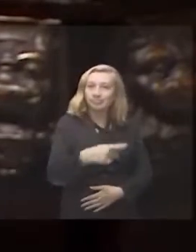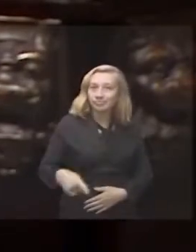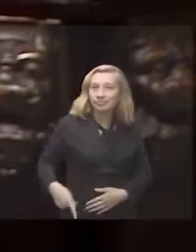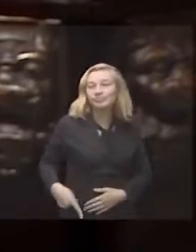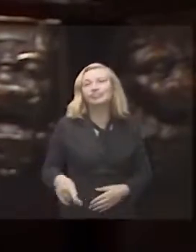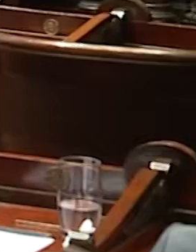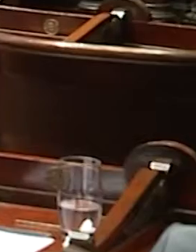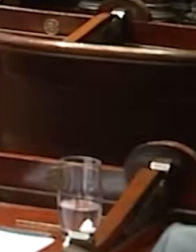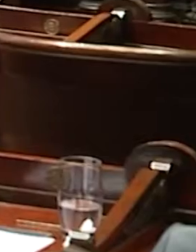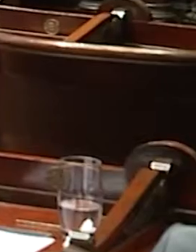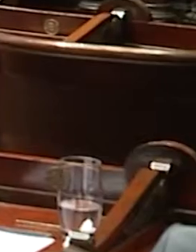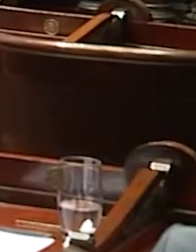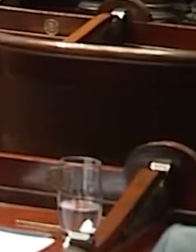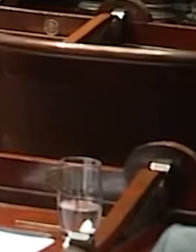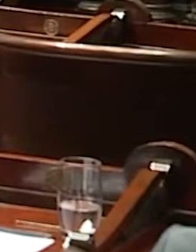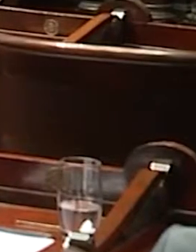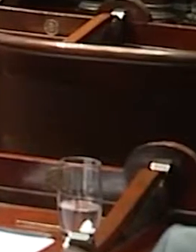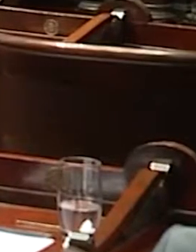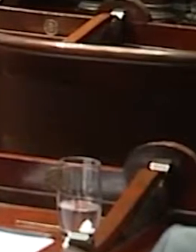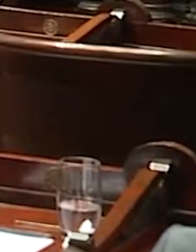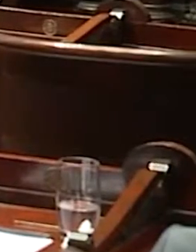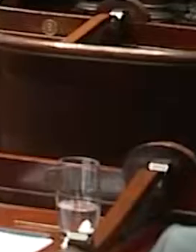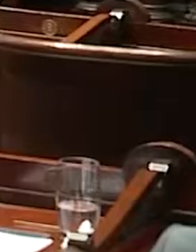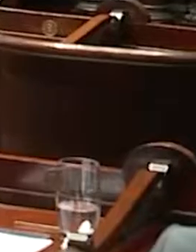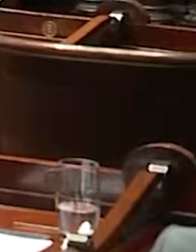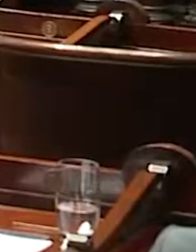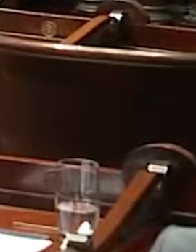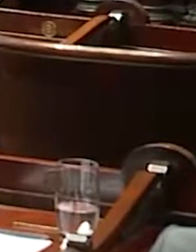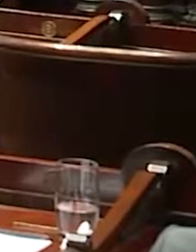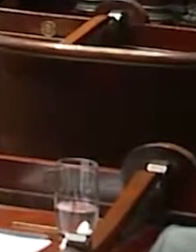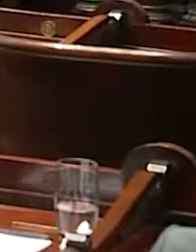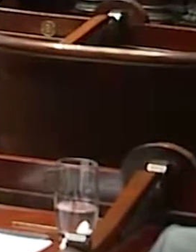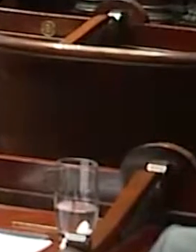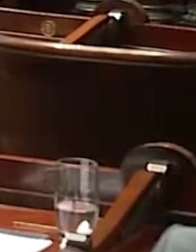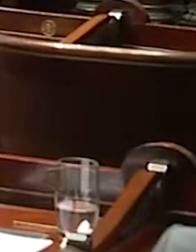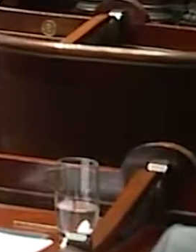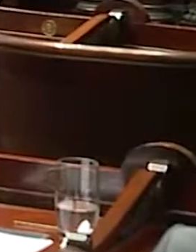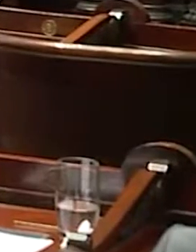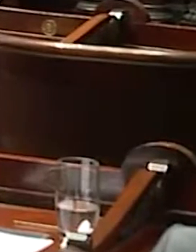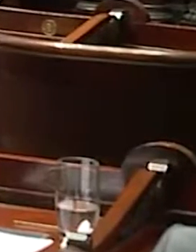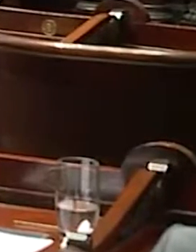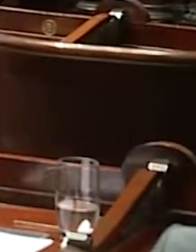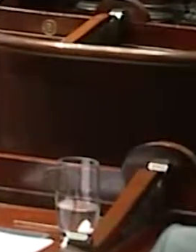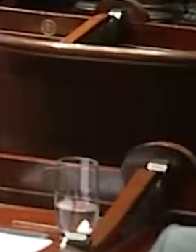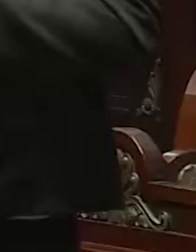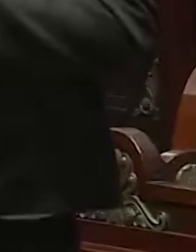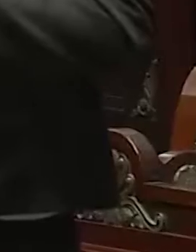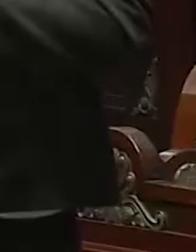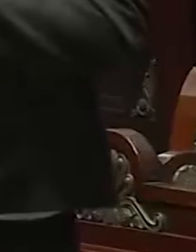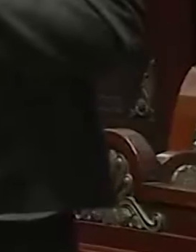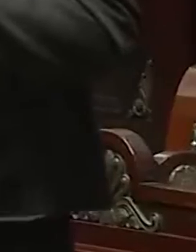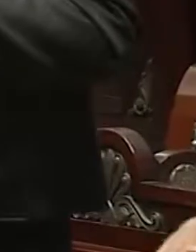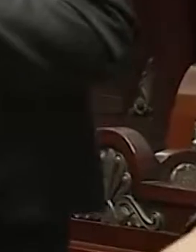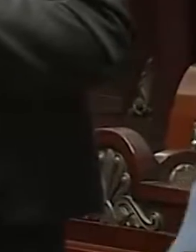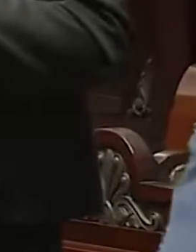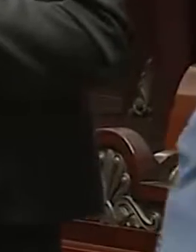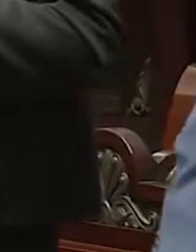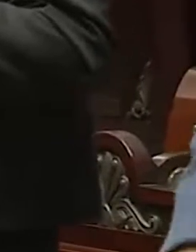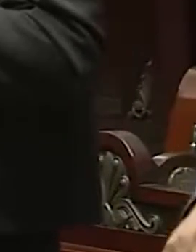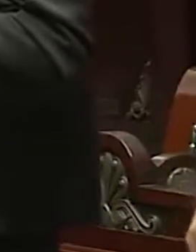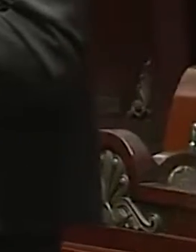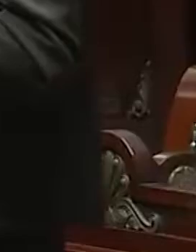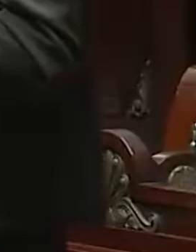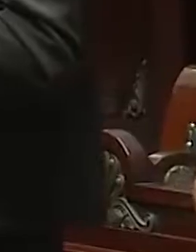por uma sessão o projeto que cria a área de relevante interesse ecológico da Serra da Posse, no bairro de Campo